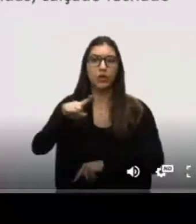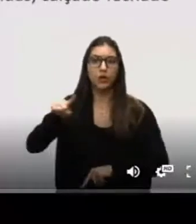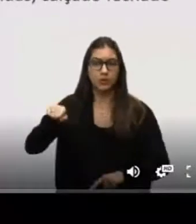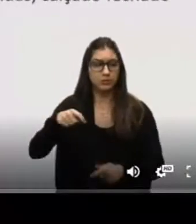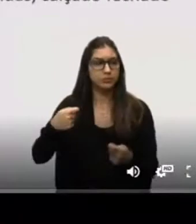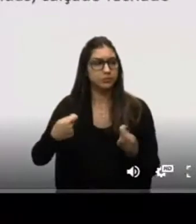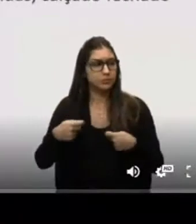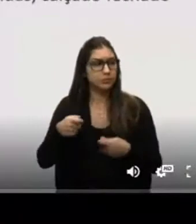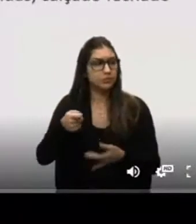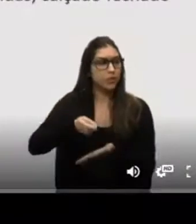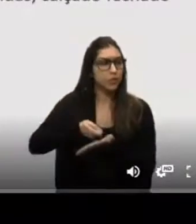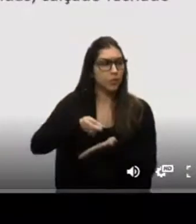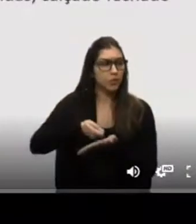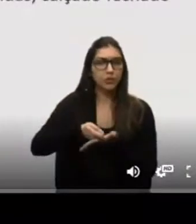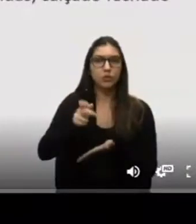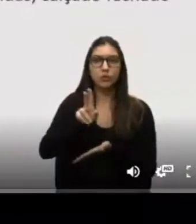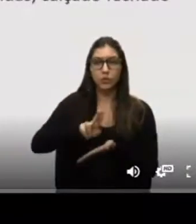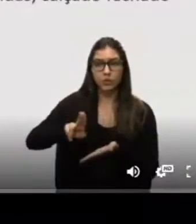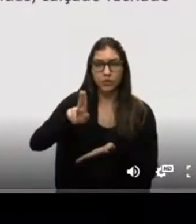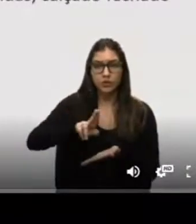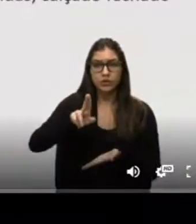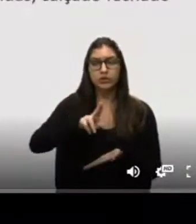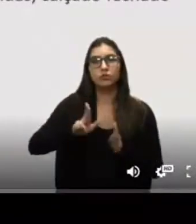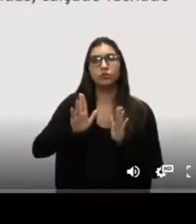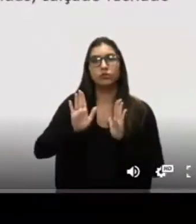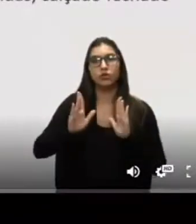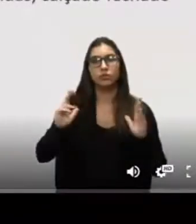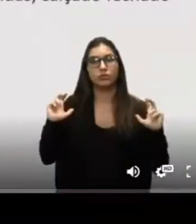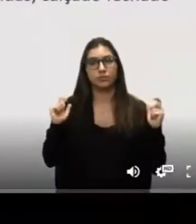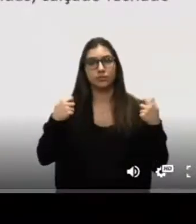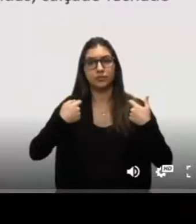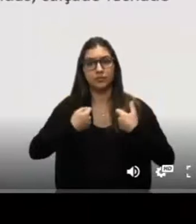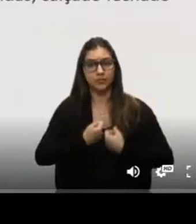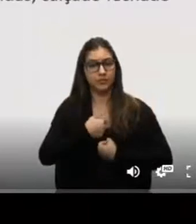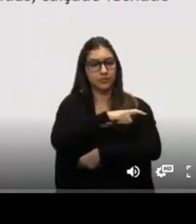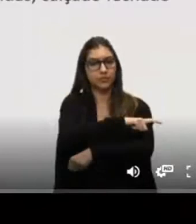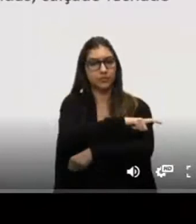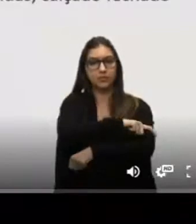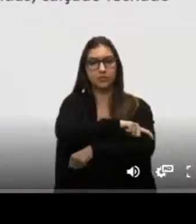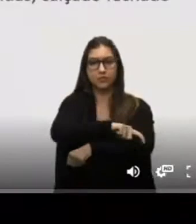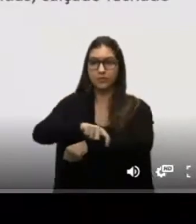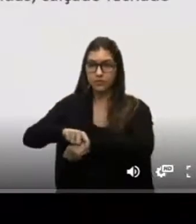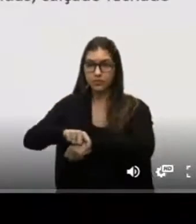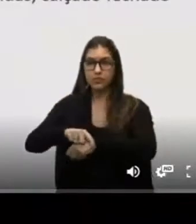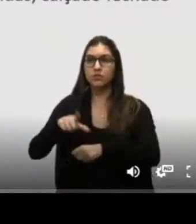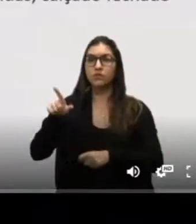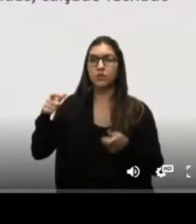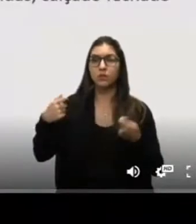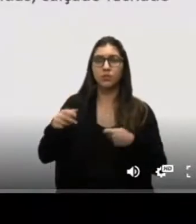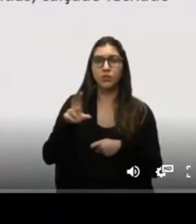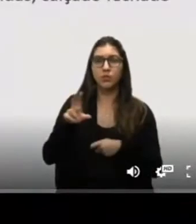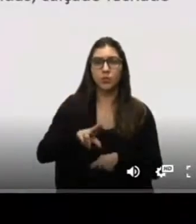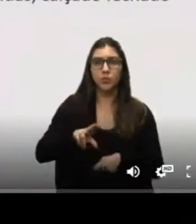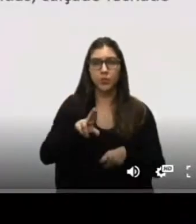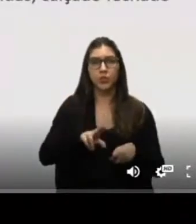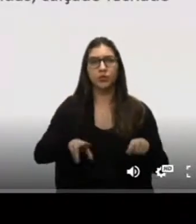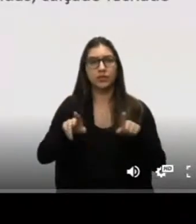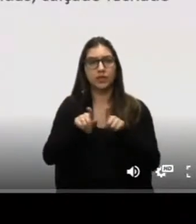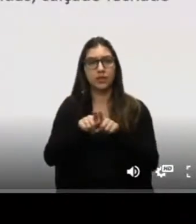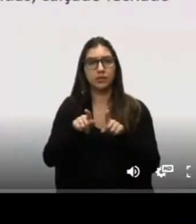devem estar obrigatoriamente utilizando jalecos de mangas longas. Eles têm que estar utilizando